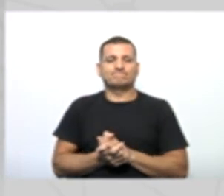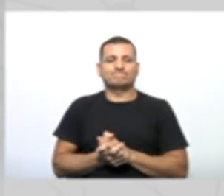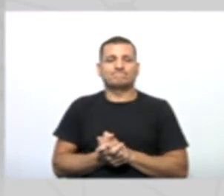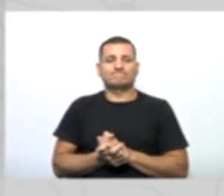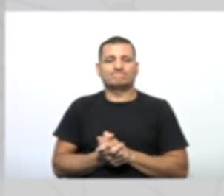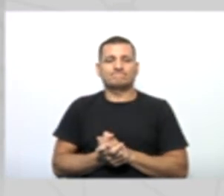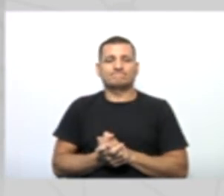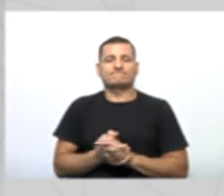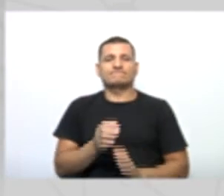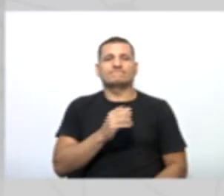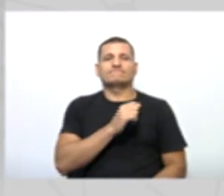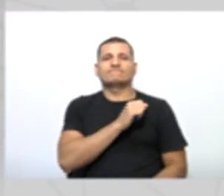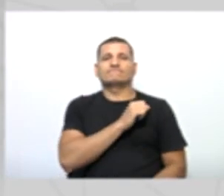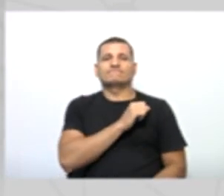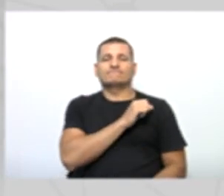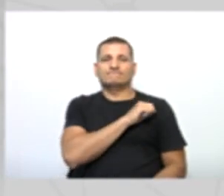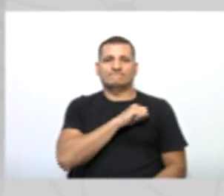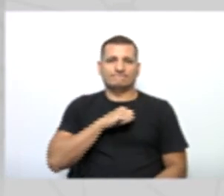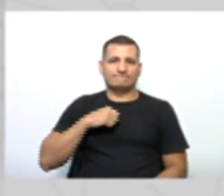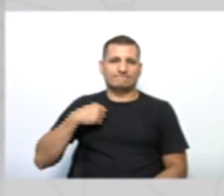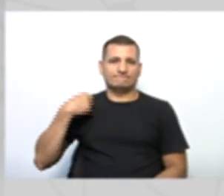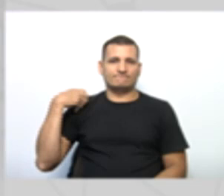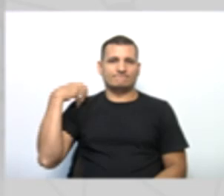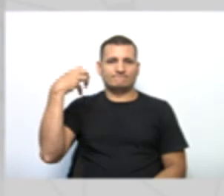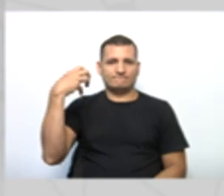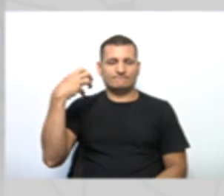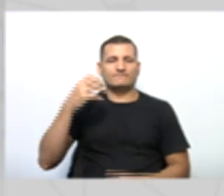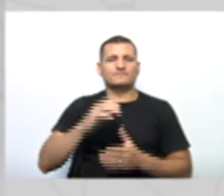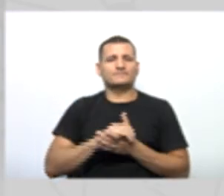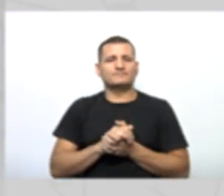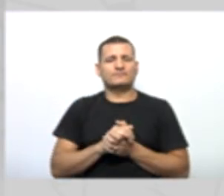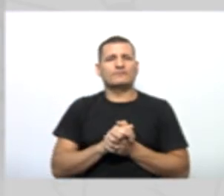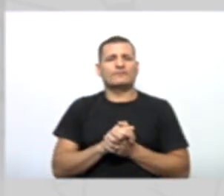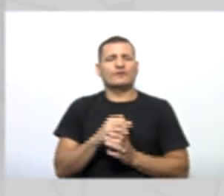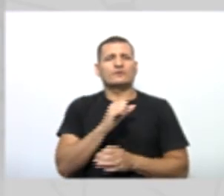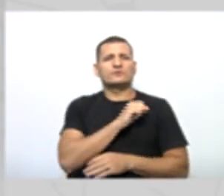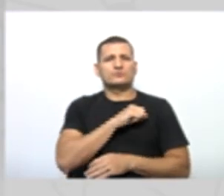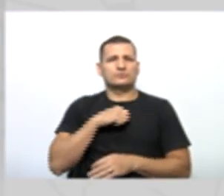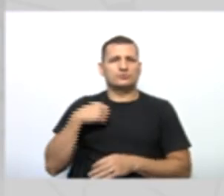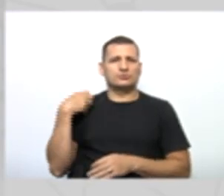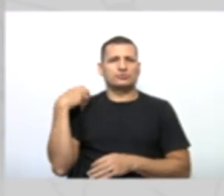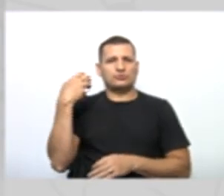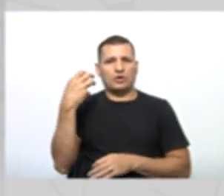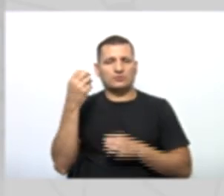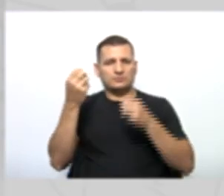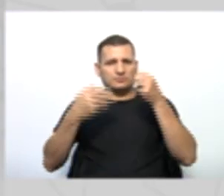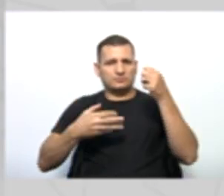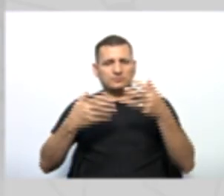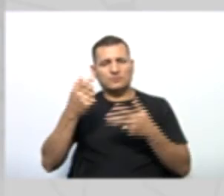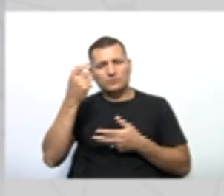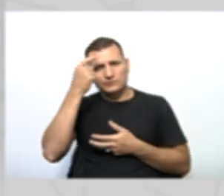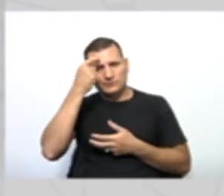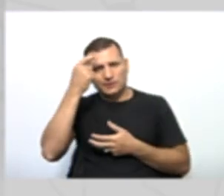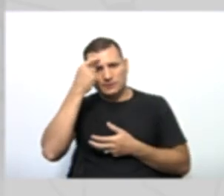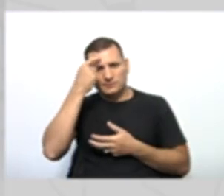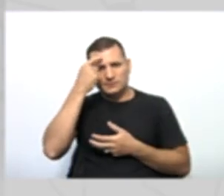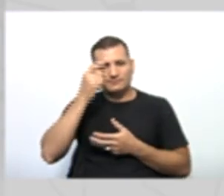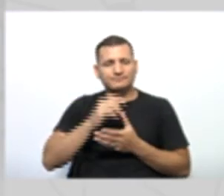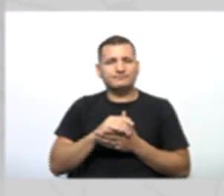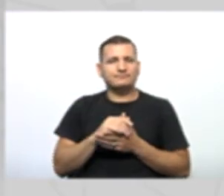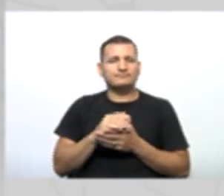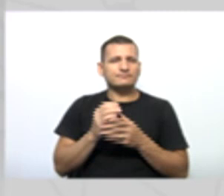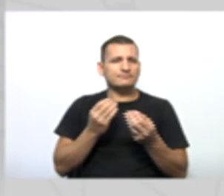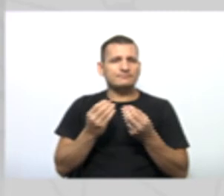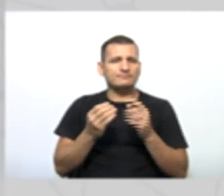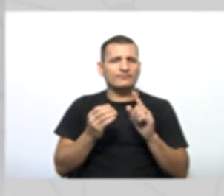com certeza falando do Sócrates. O Sócrates que vai introduzir a ideia de consciência, que é aquela ideia de quando a gente